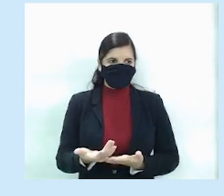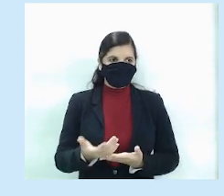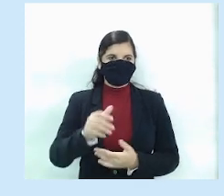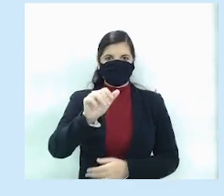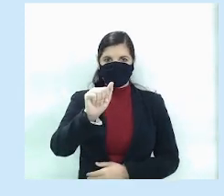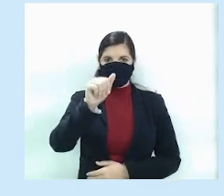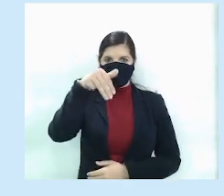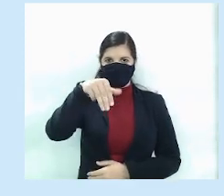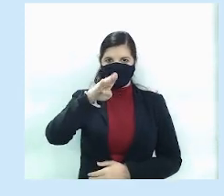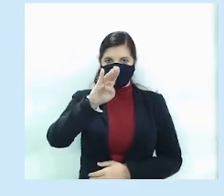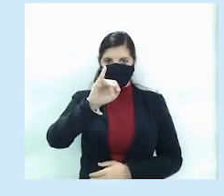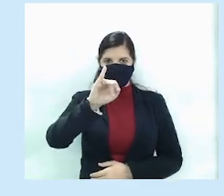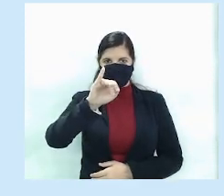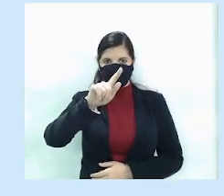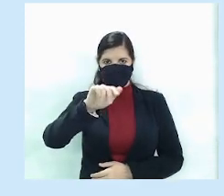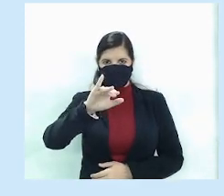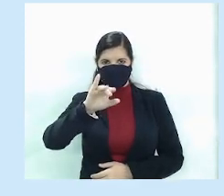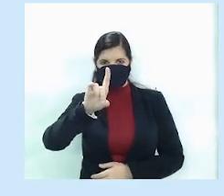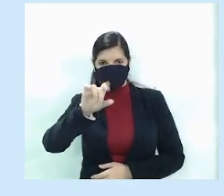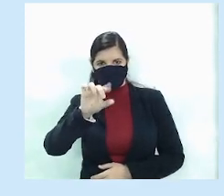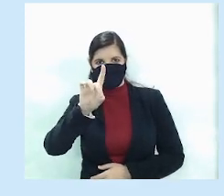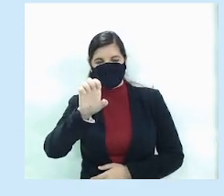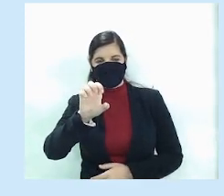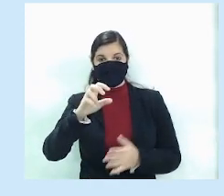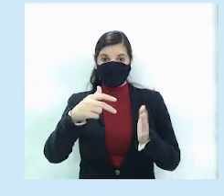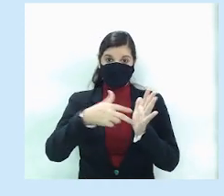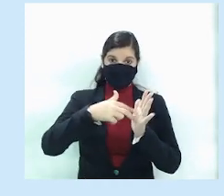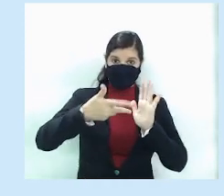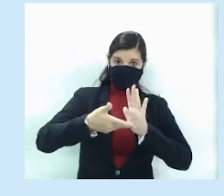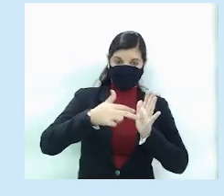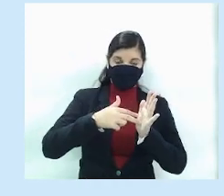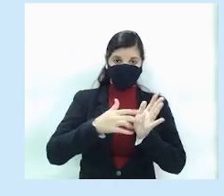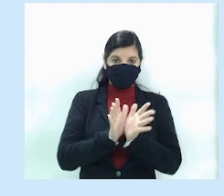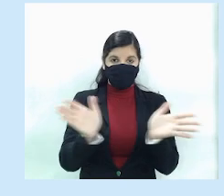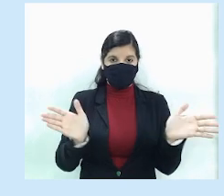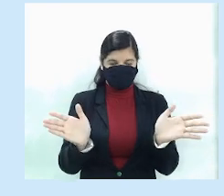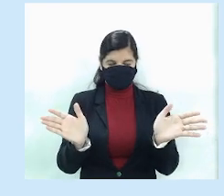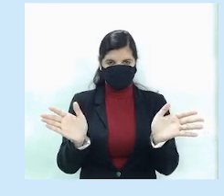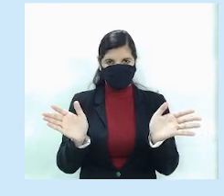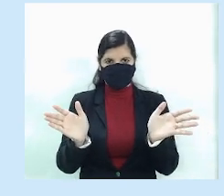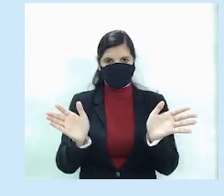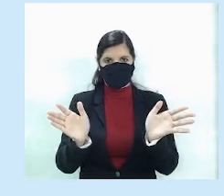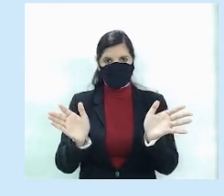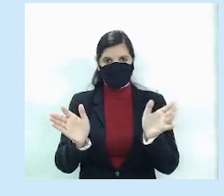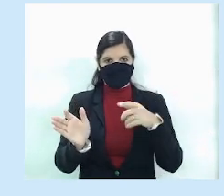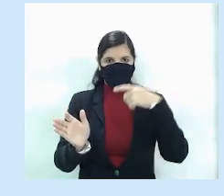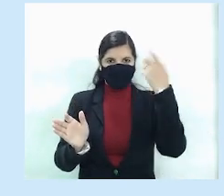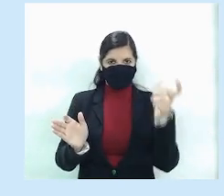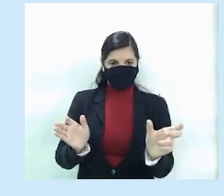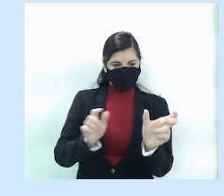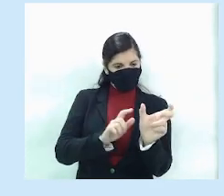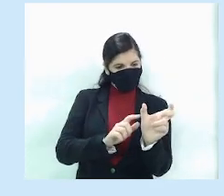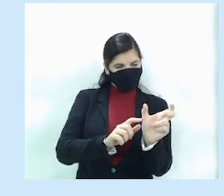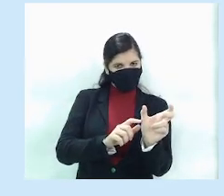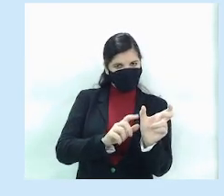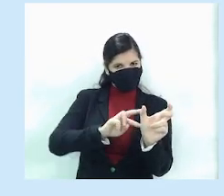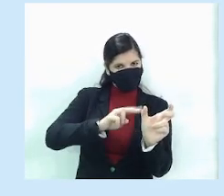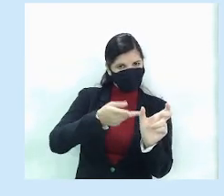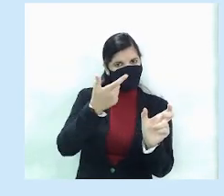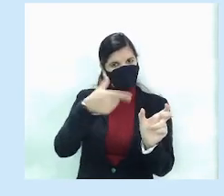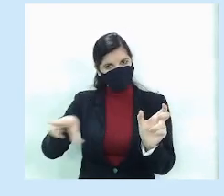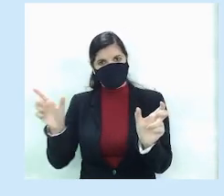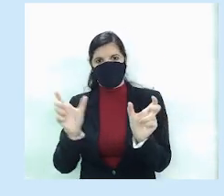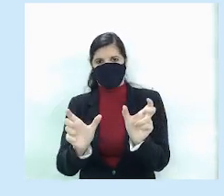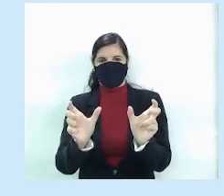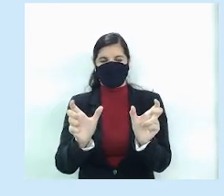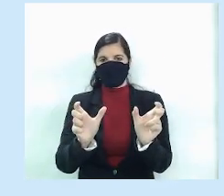ambiguidade é a duplicidade de sentido, ou seja, quando você usa um termo que tem um duplo sentido,